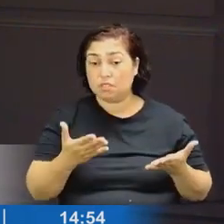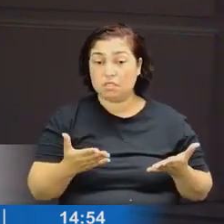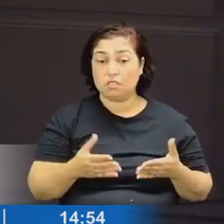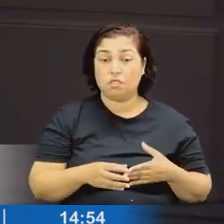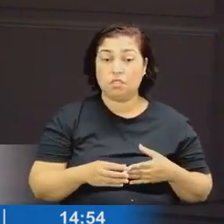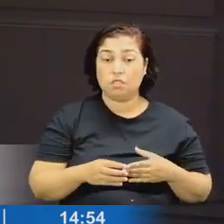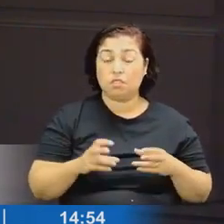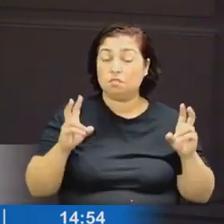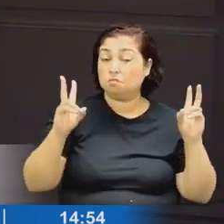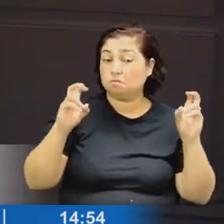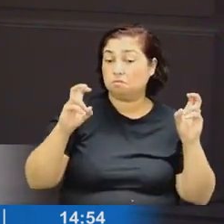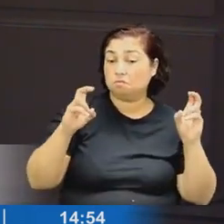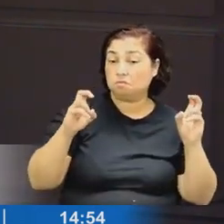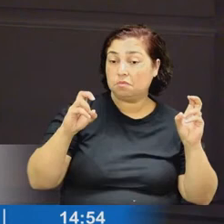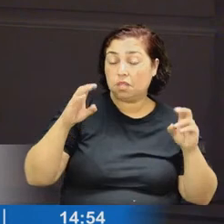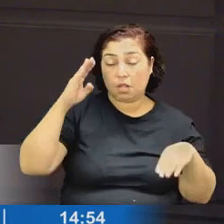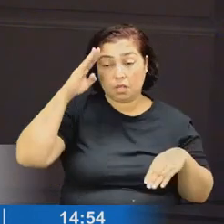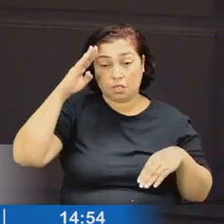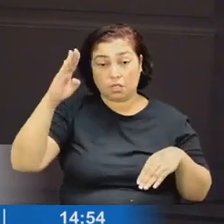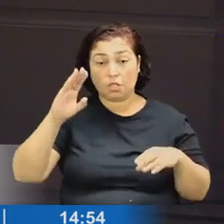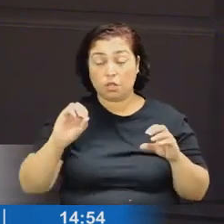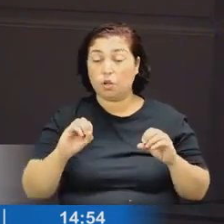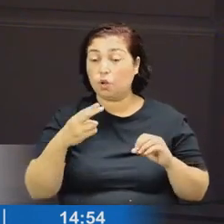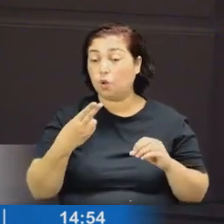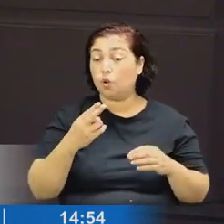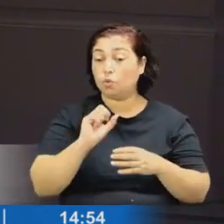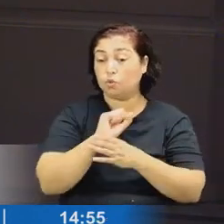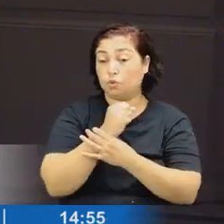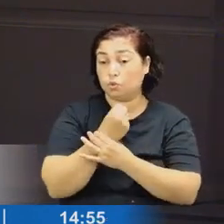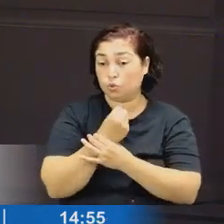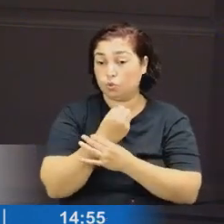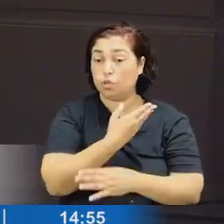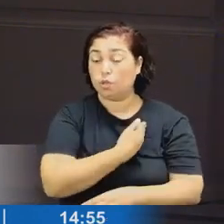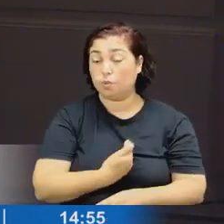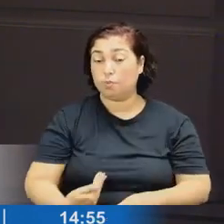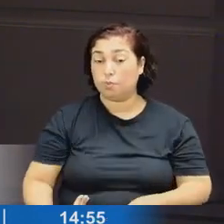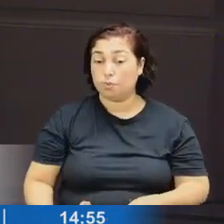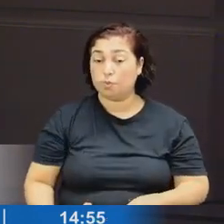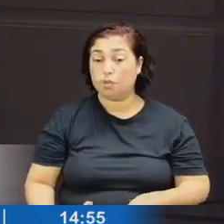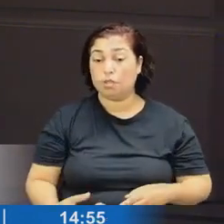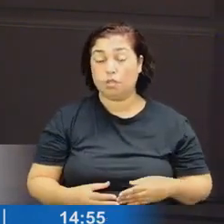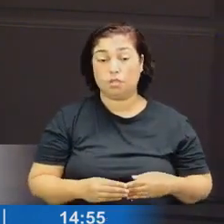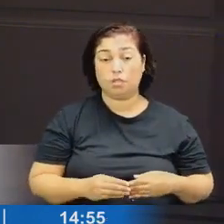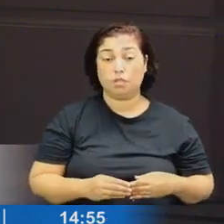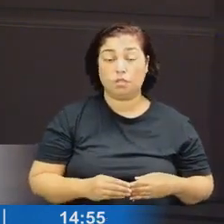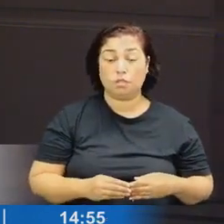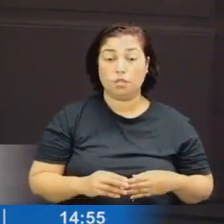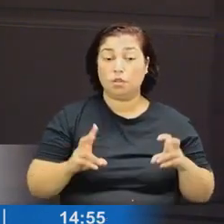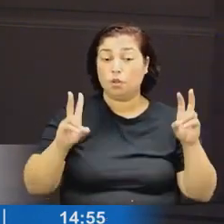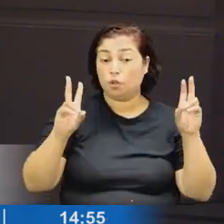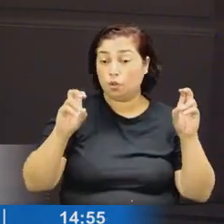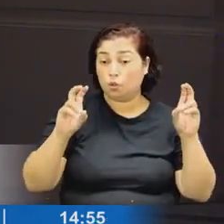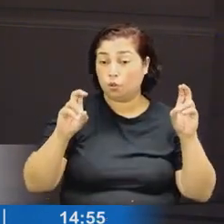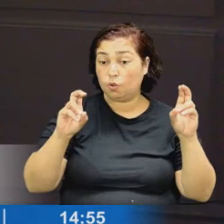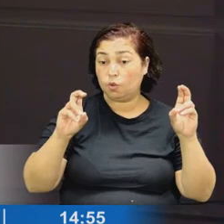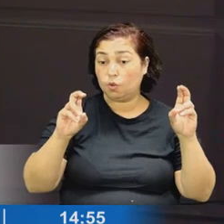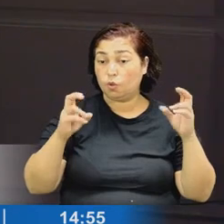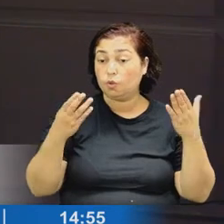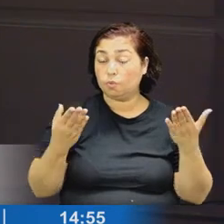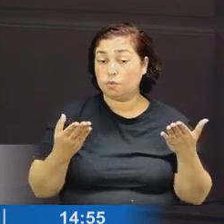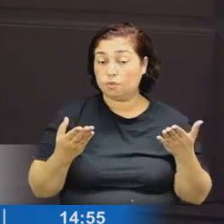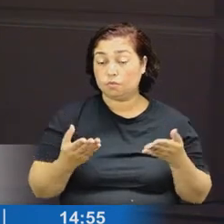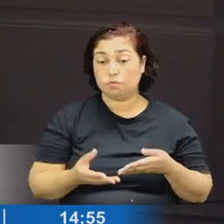assuntos militares o assunto de Segurança Pública né assunto de Segurança Pública assuntos de